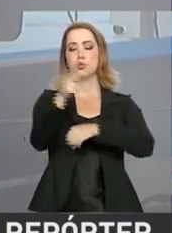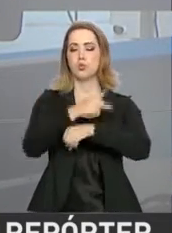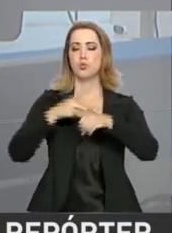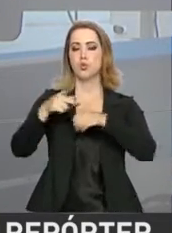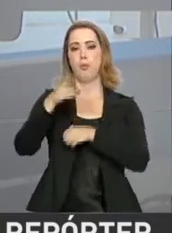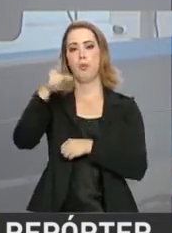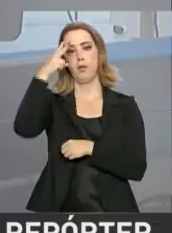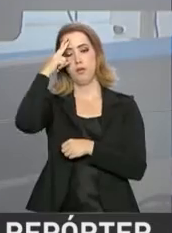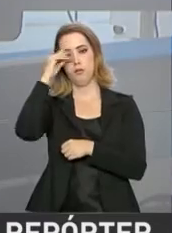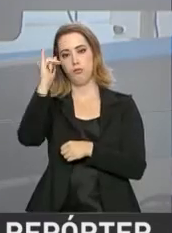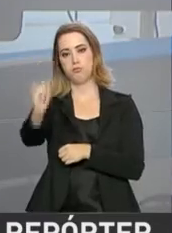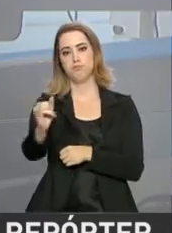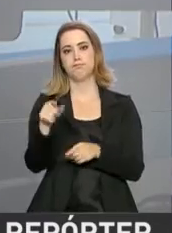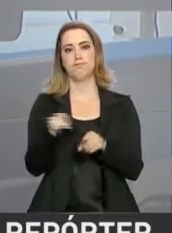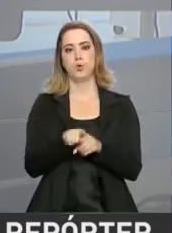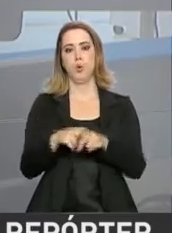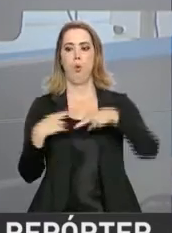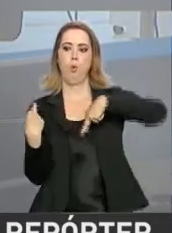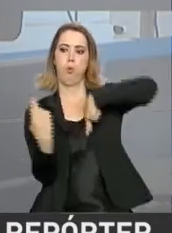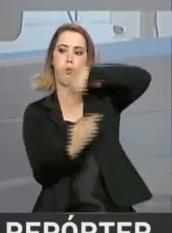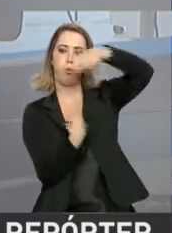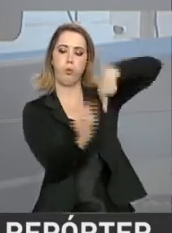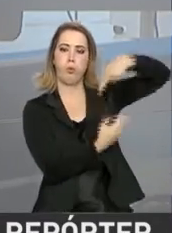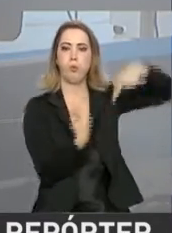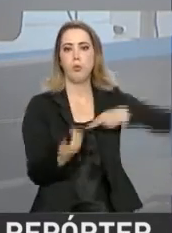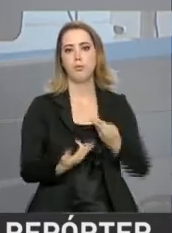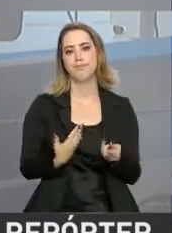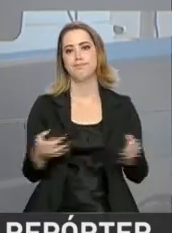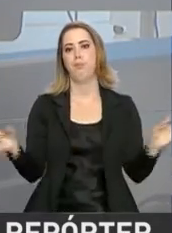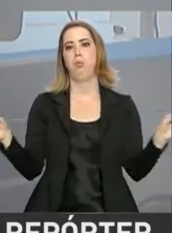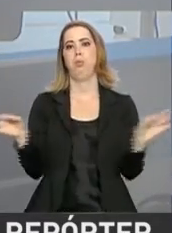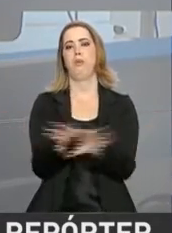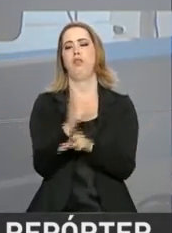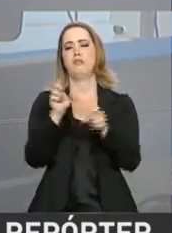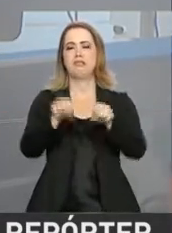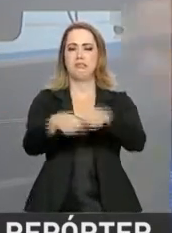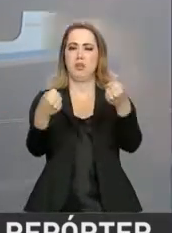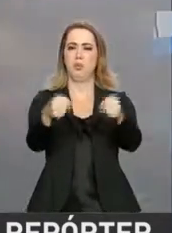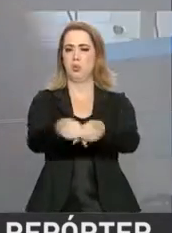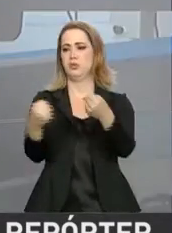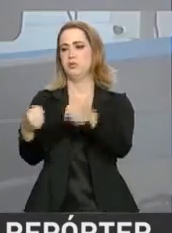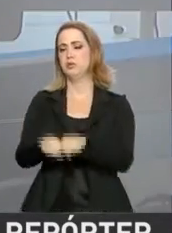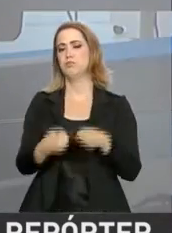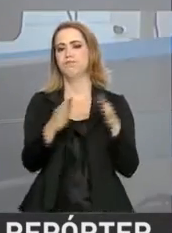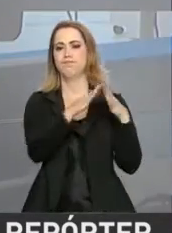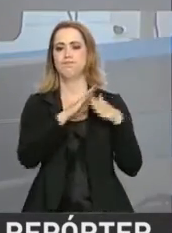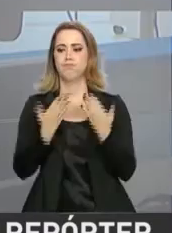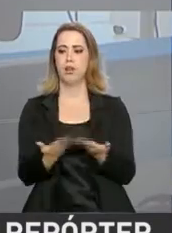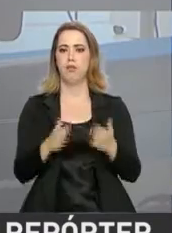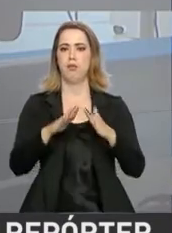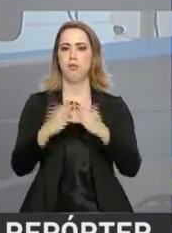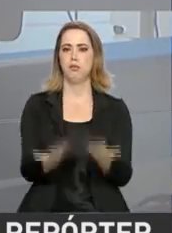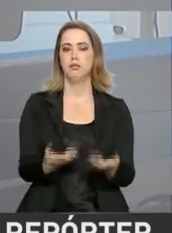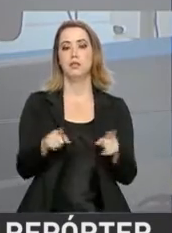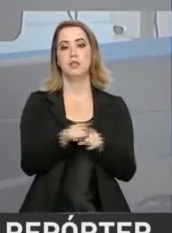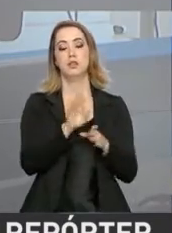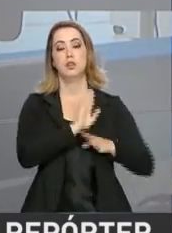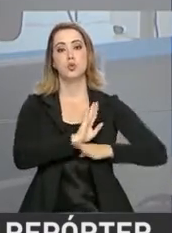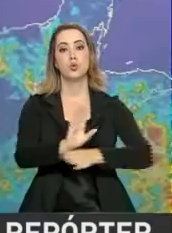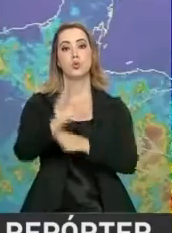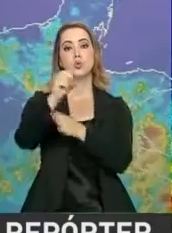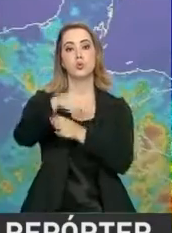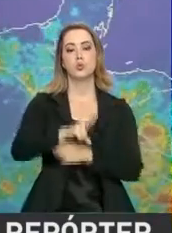Matthew. Fuzileiros navais do Brasil já chegaram aos locais mais afetados. O pedido de apoio foi feito pela Organização das Nações